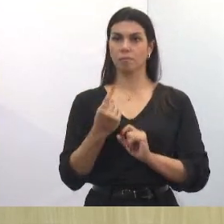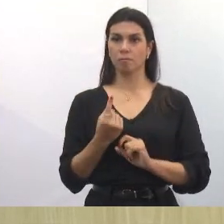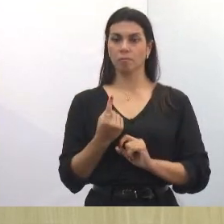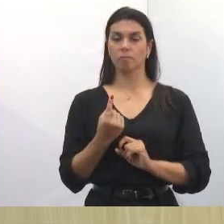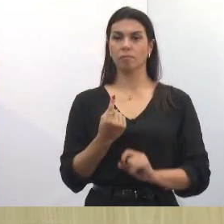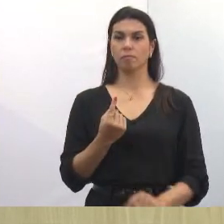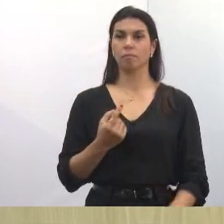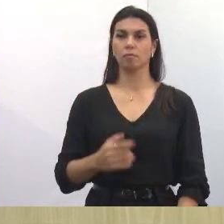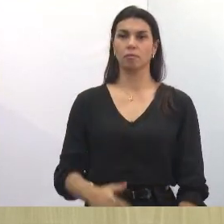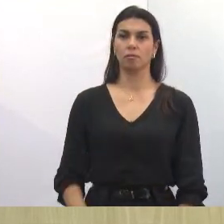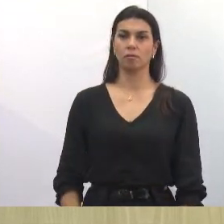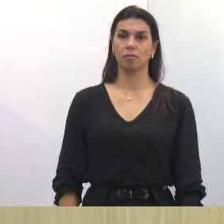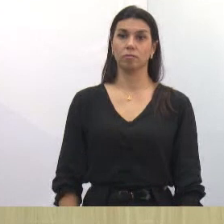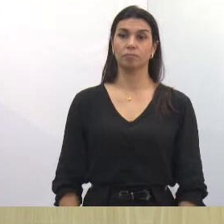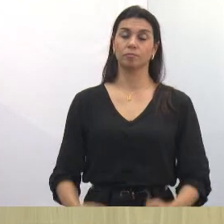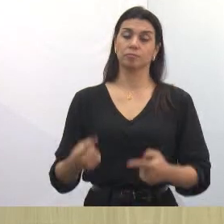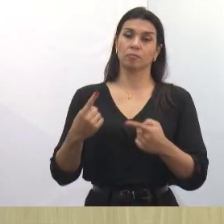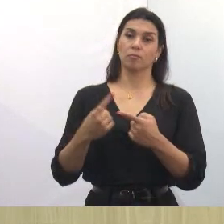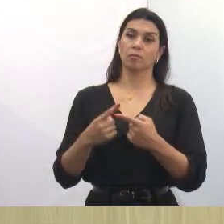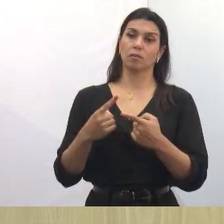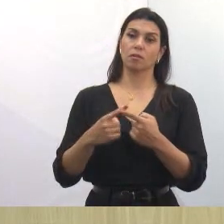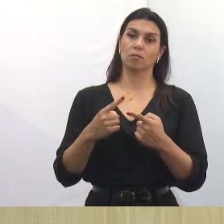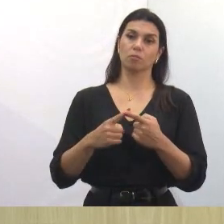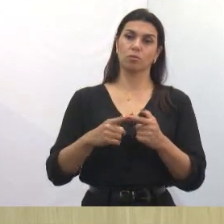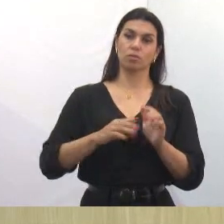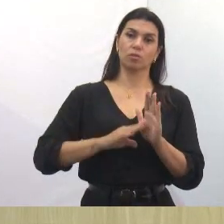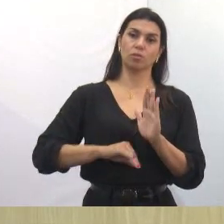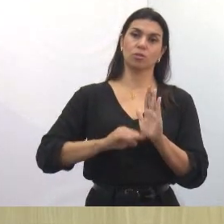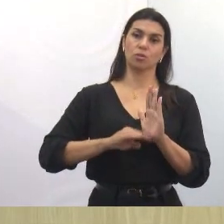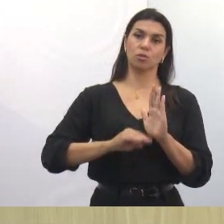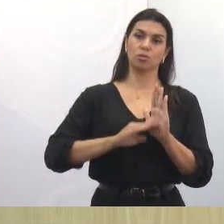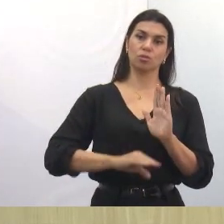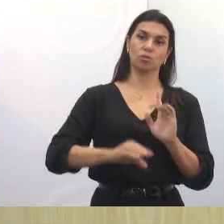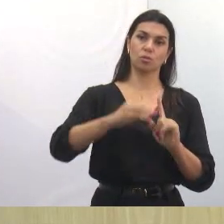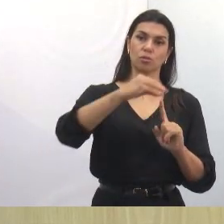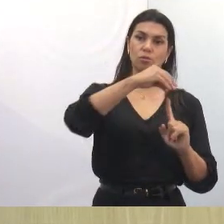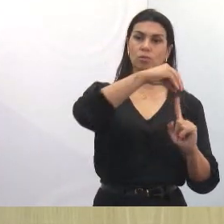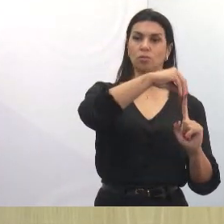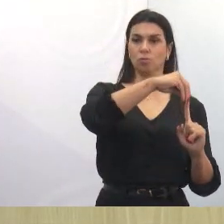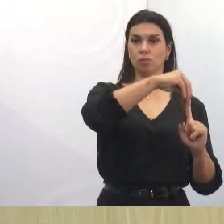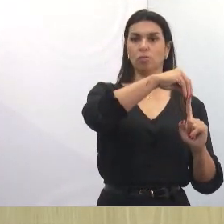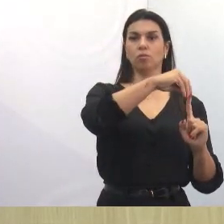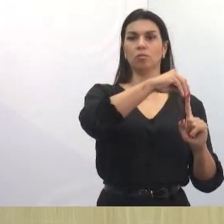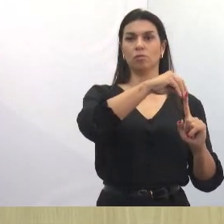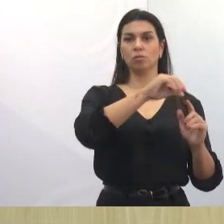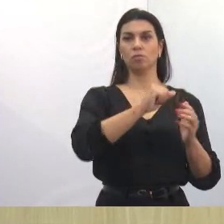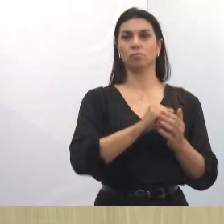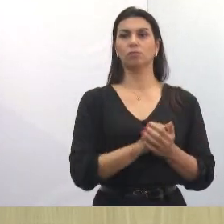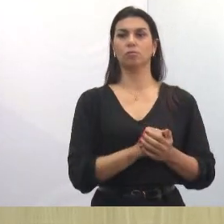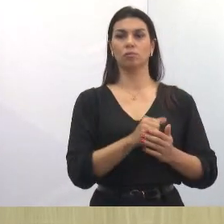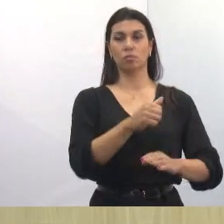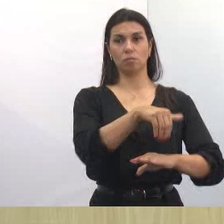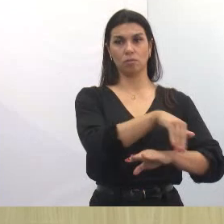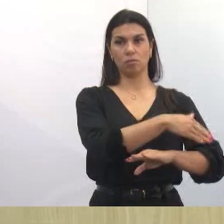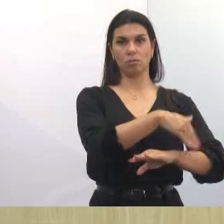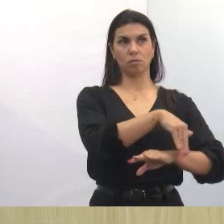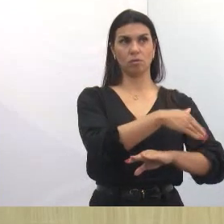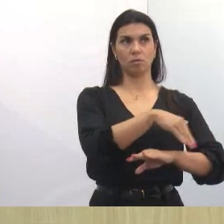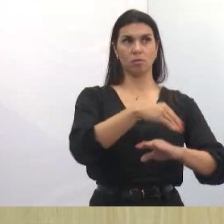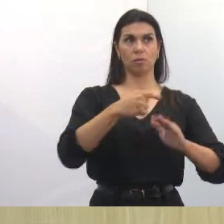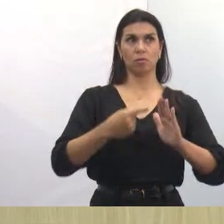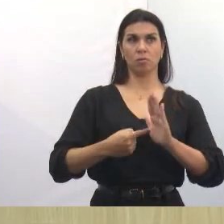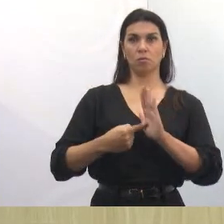1. Por qual razão foi retirada a estrutura de abrigo na mencionada